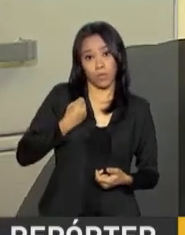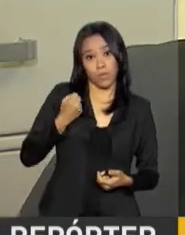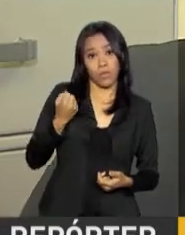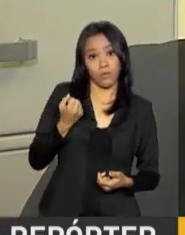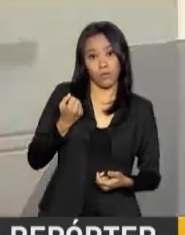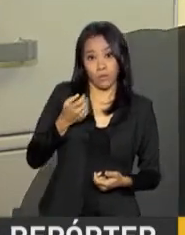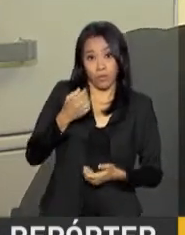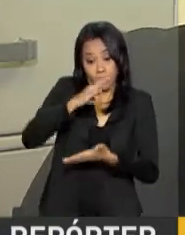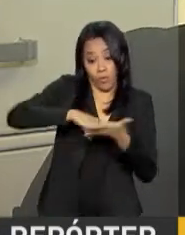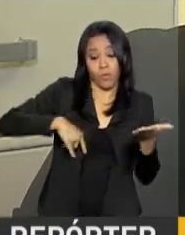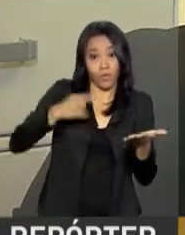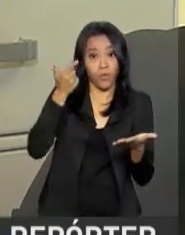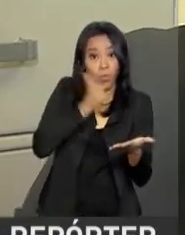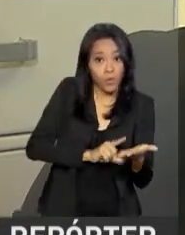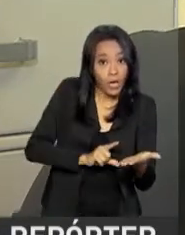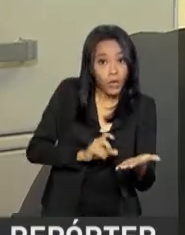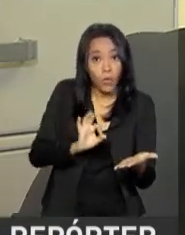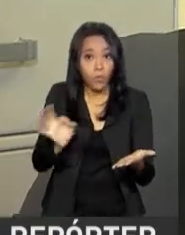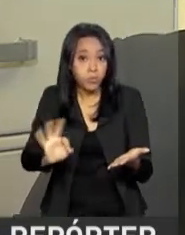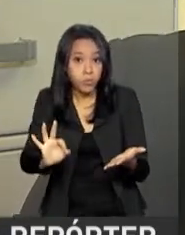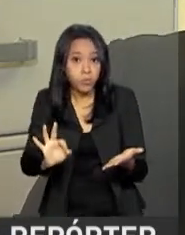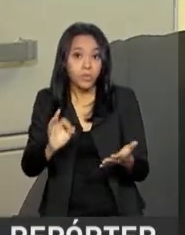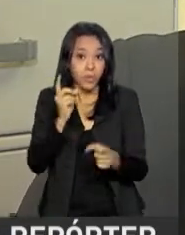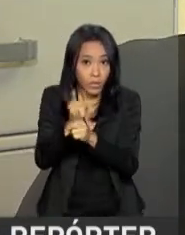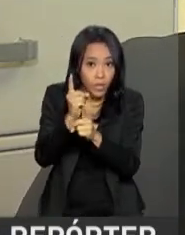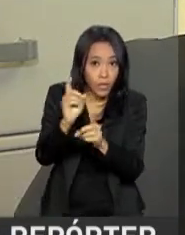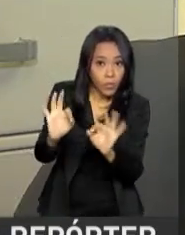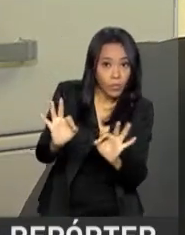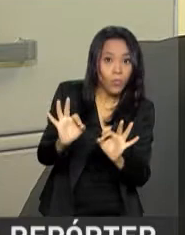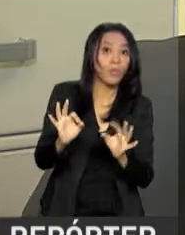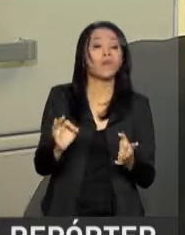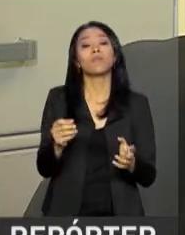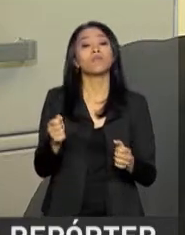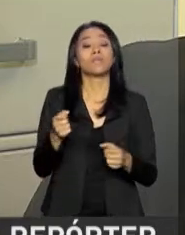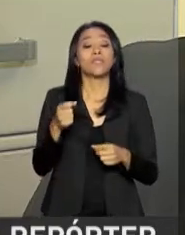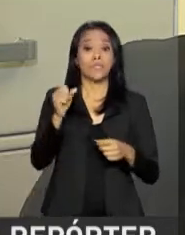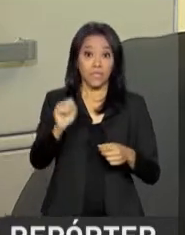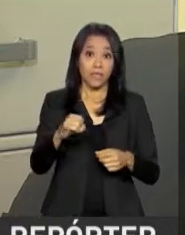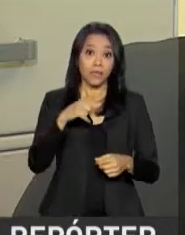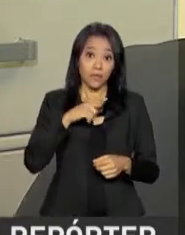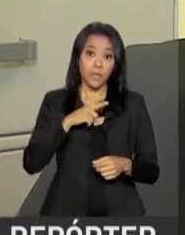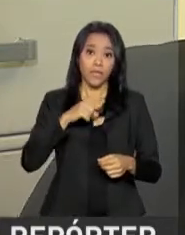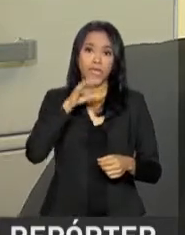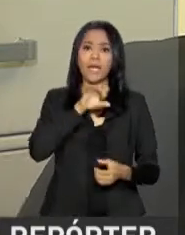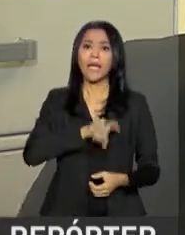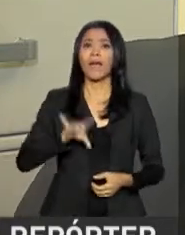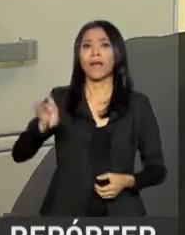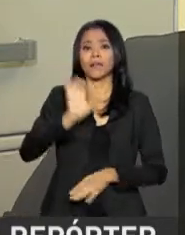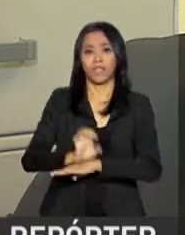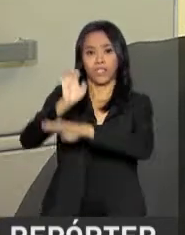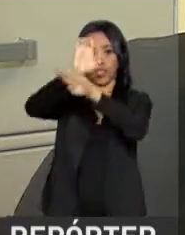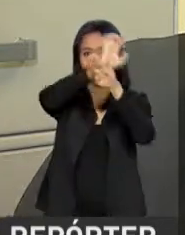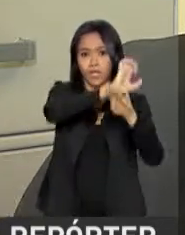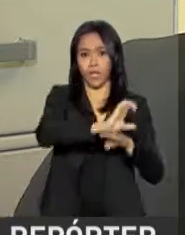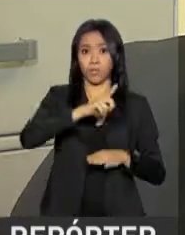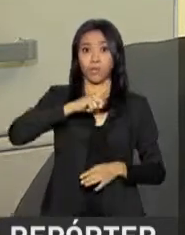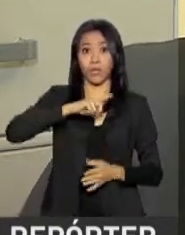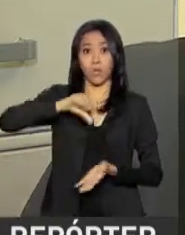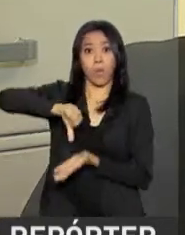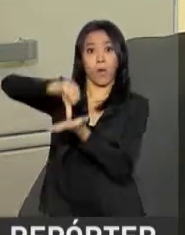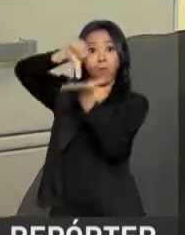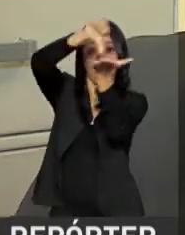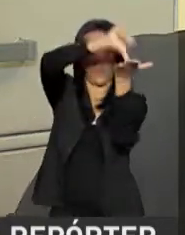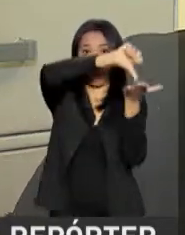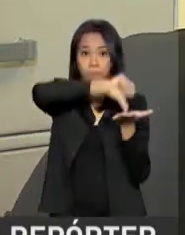pelos correios se o documento estiver nos correios vai estar na agência centralizadores de cada estado pode ser que não seja a cidade